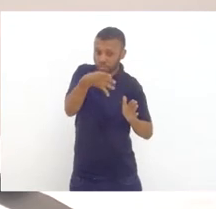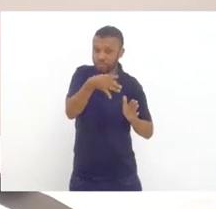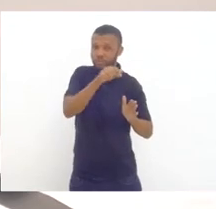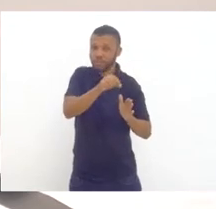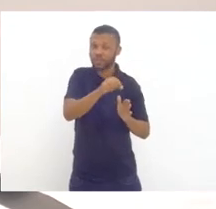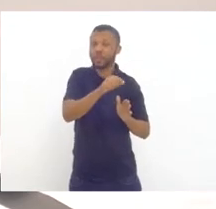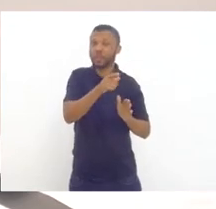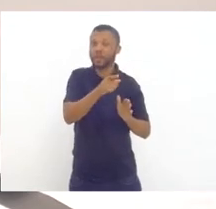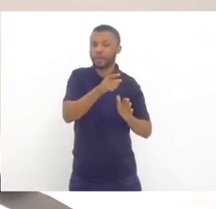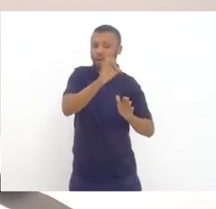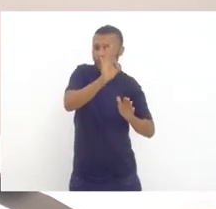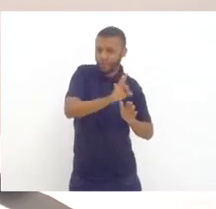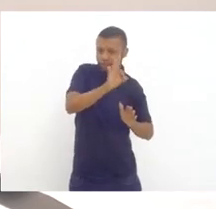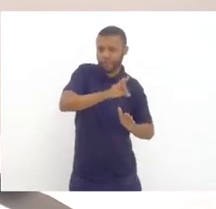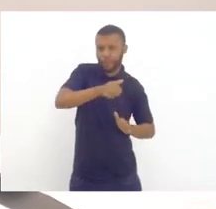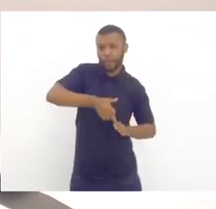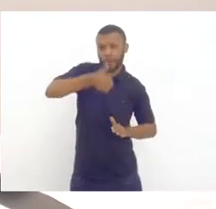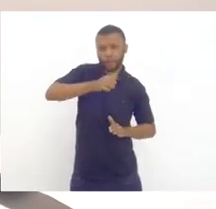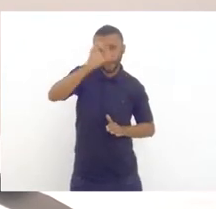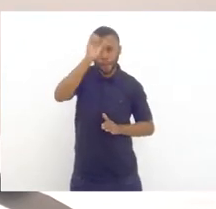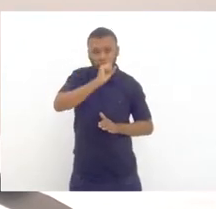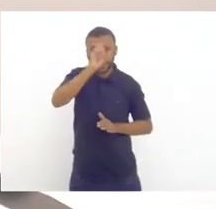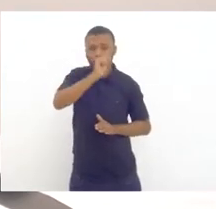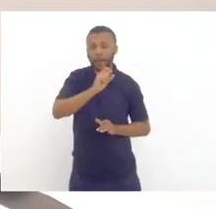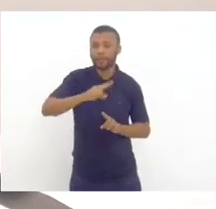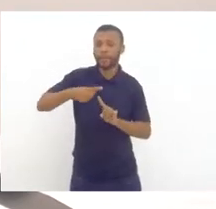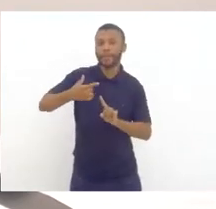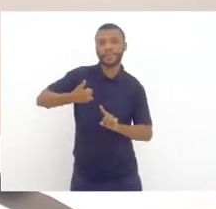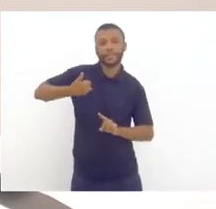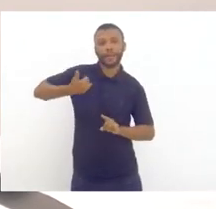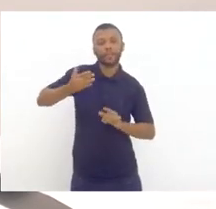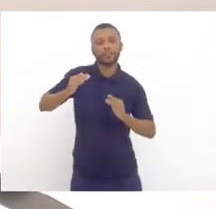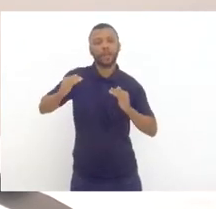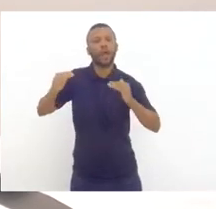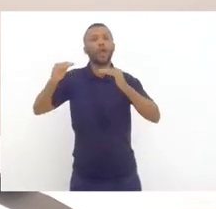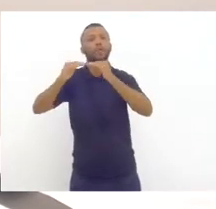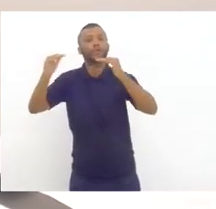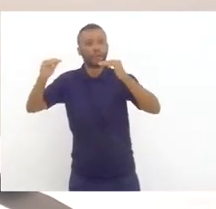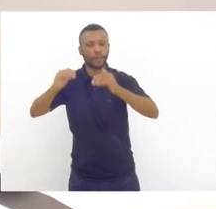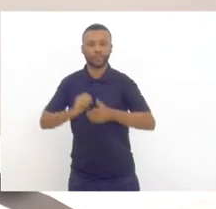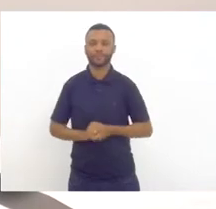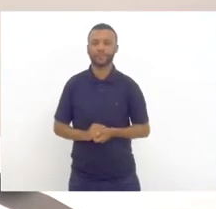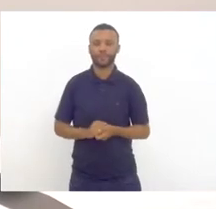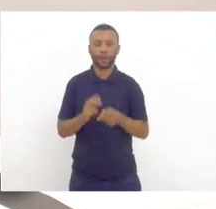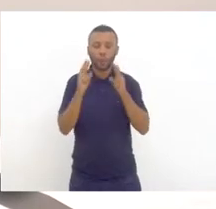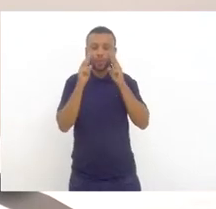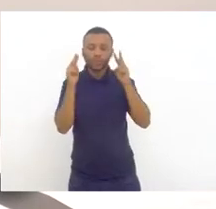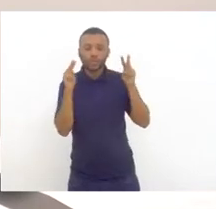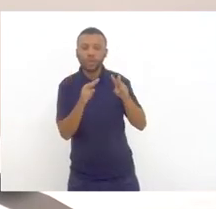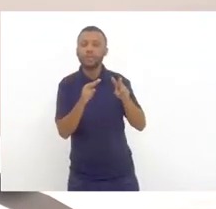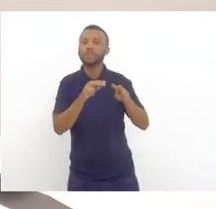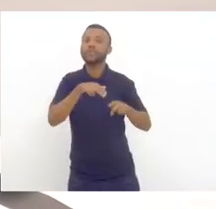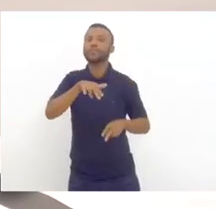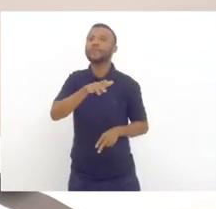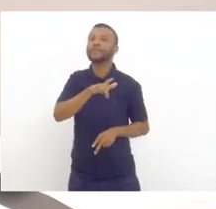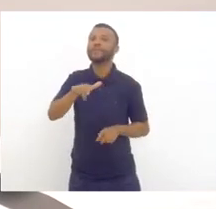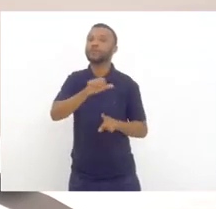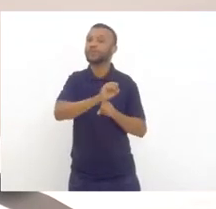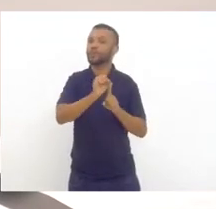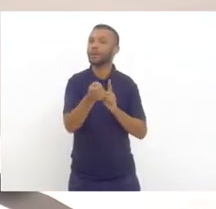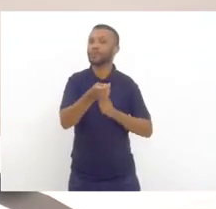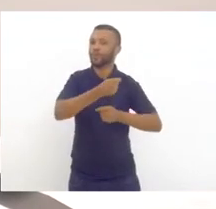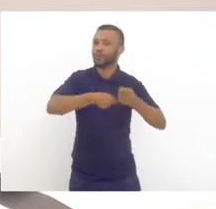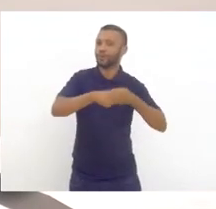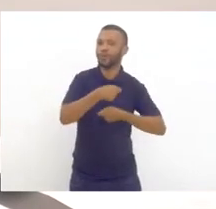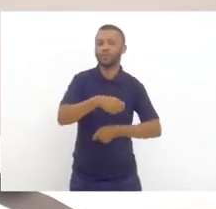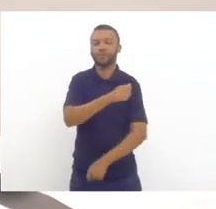equidade, considerando o nível socioeconômico dos educandos. Então, me permita, deputado Valdeck